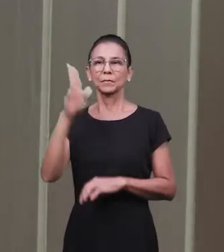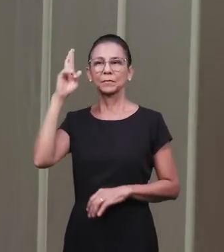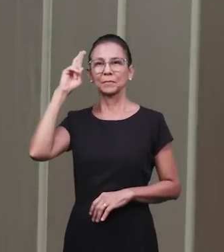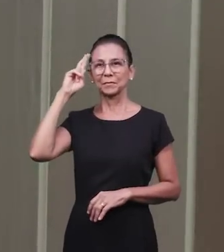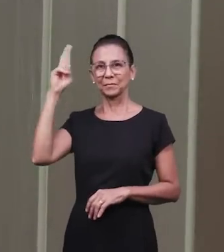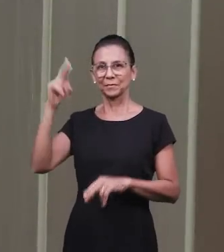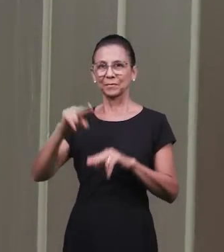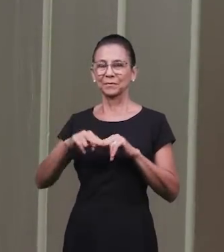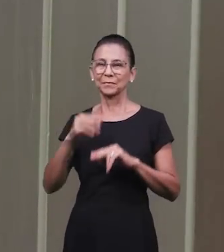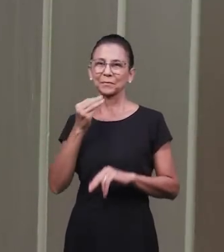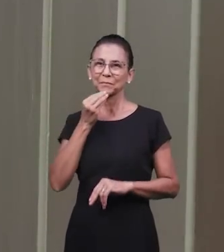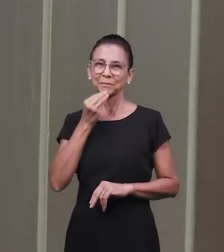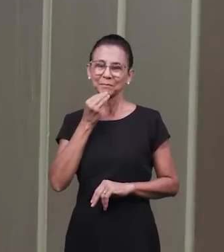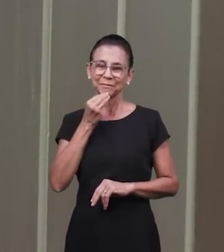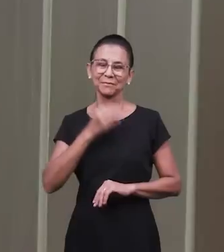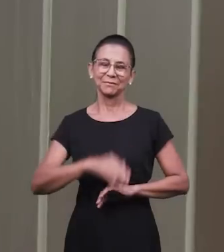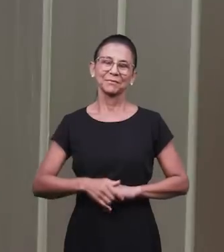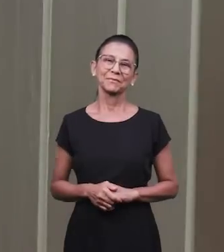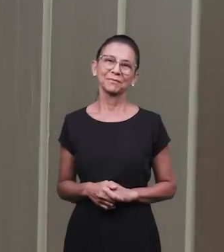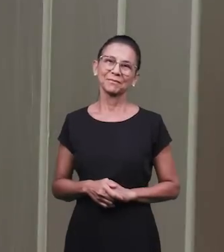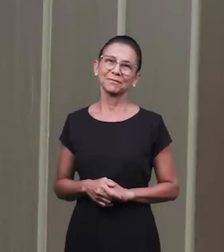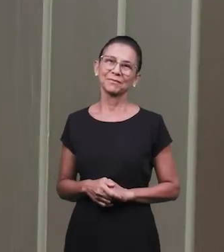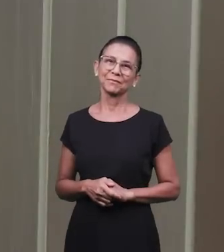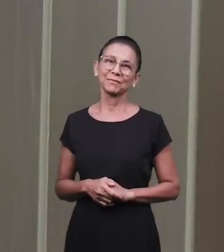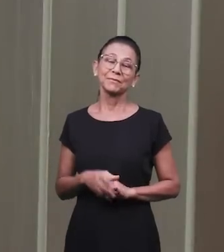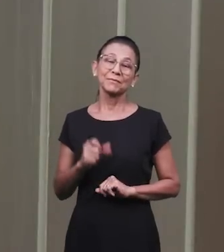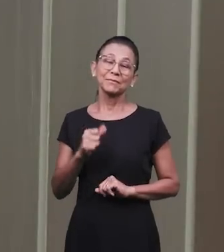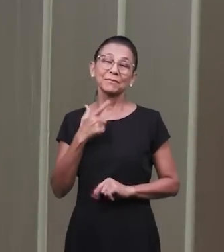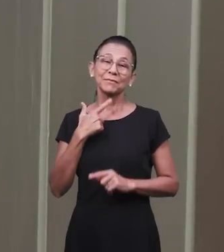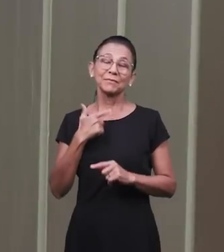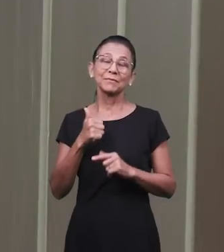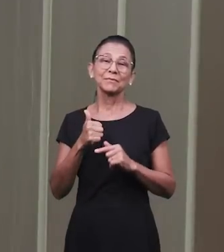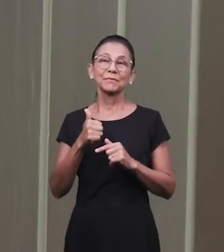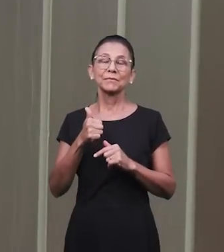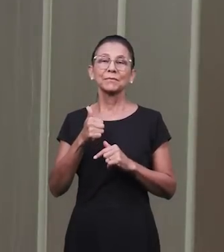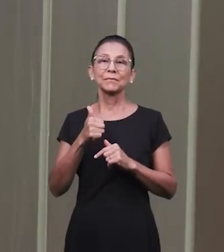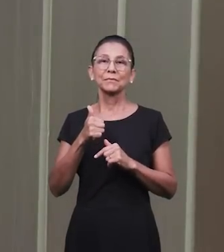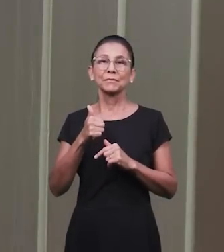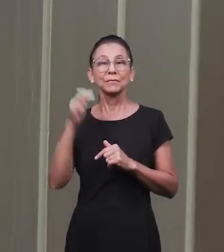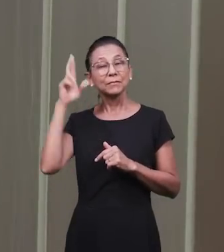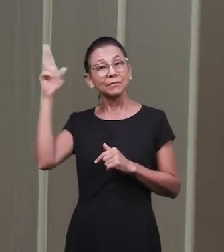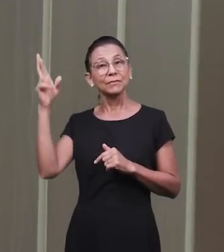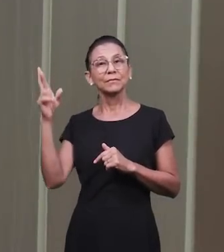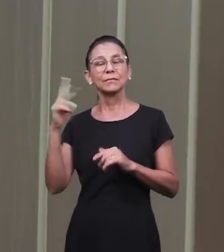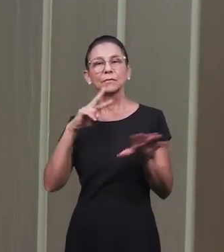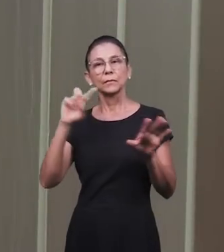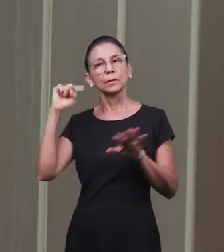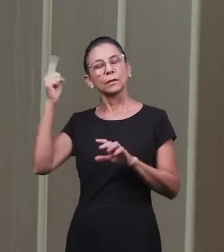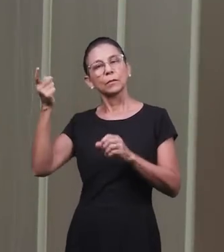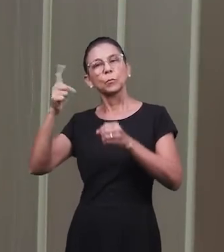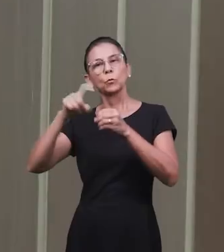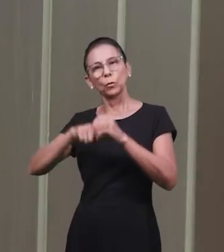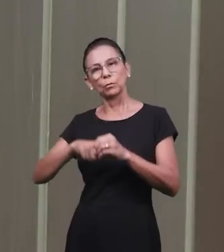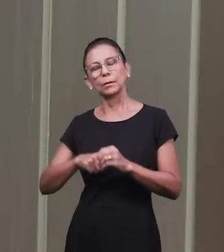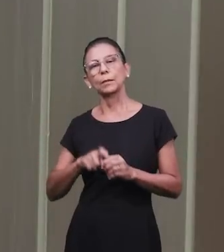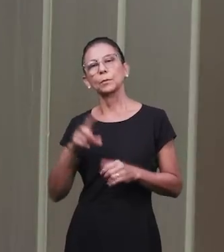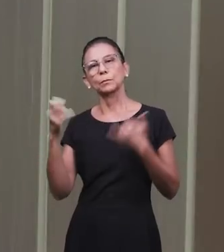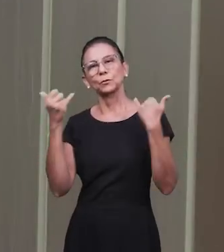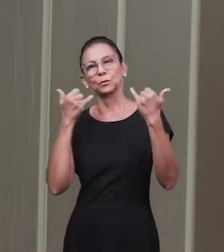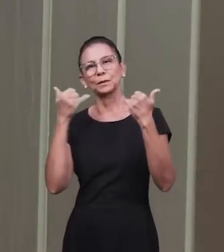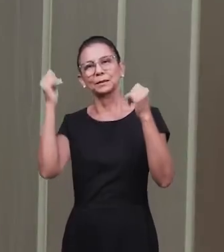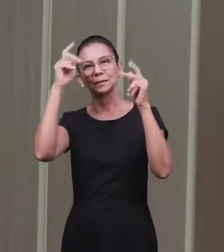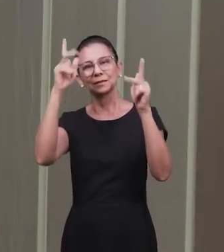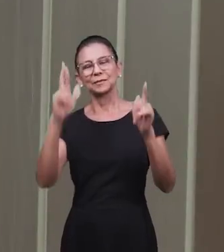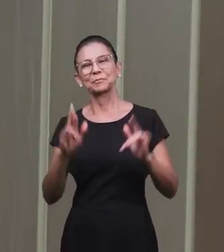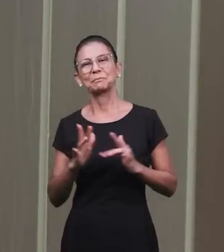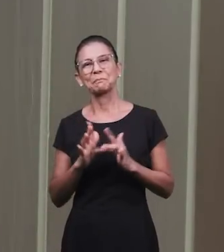Senhor por essa oportunidade. E se assim o Senhor nos permitir, semana que vem estaremos de volta com mais informações. A